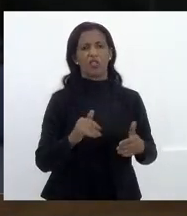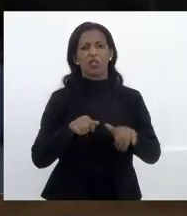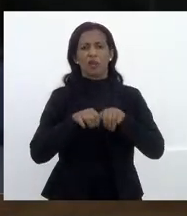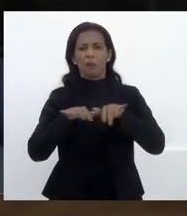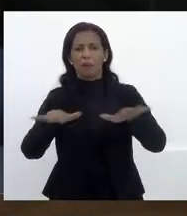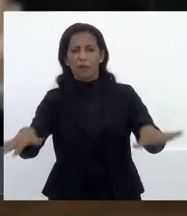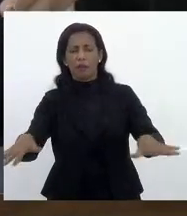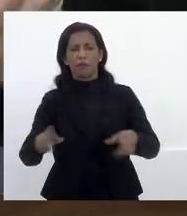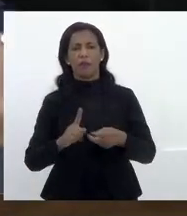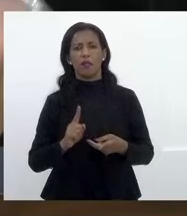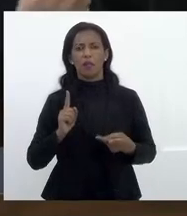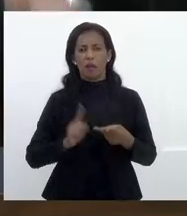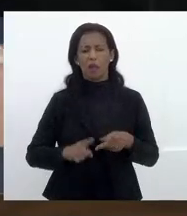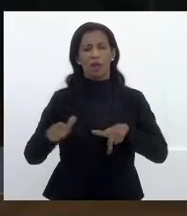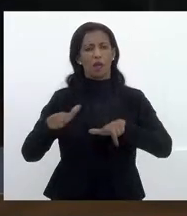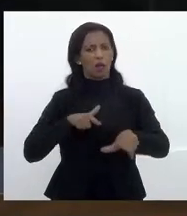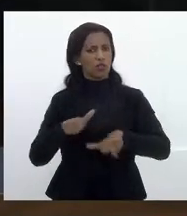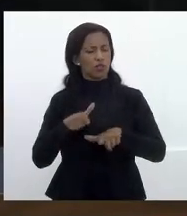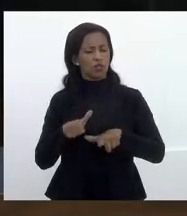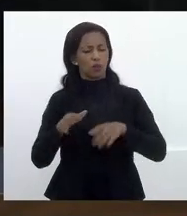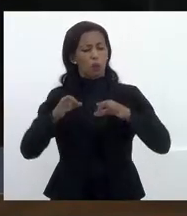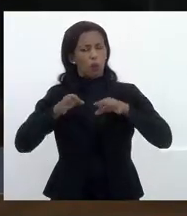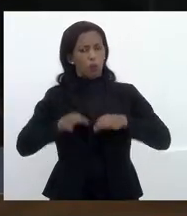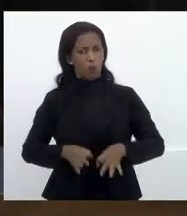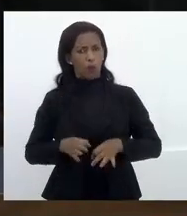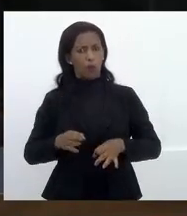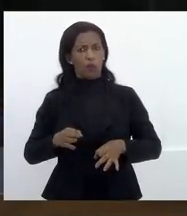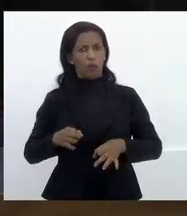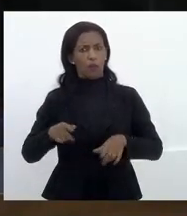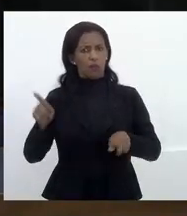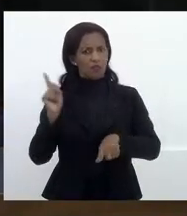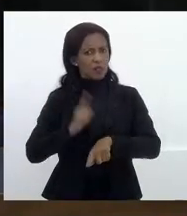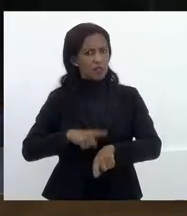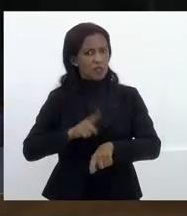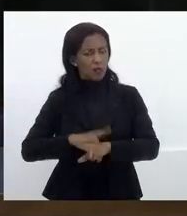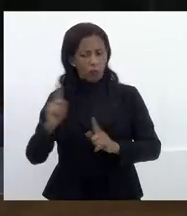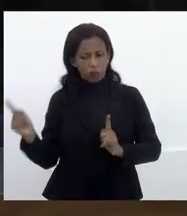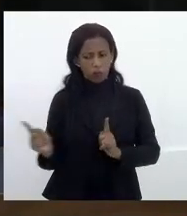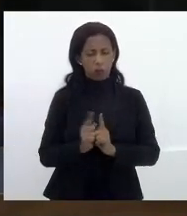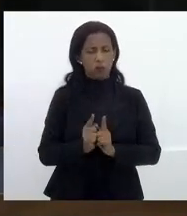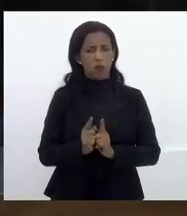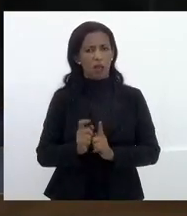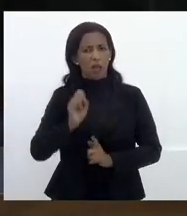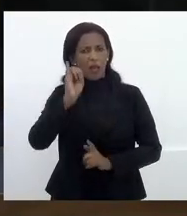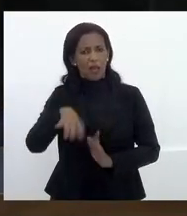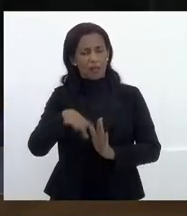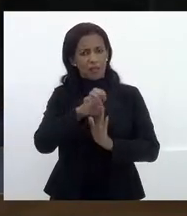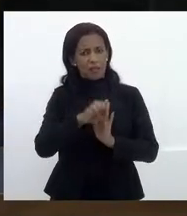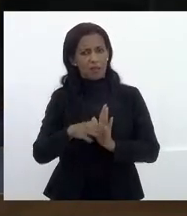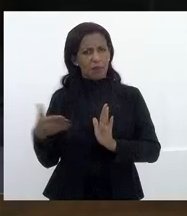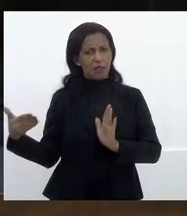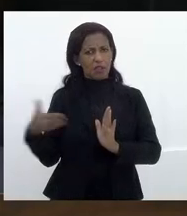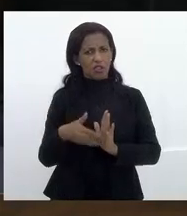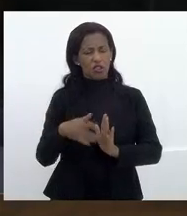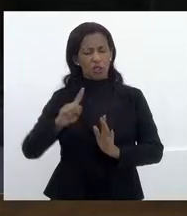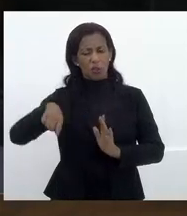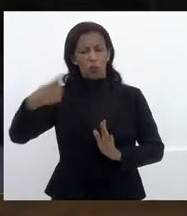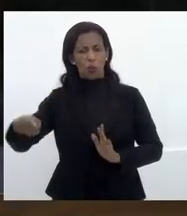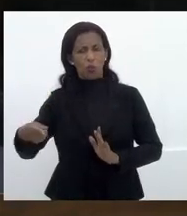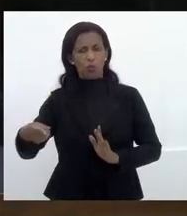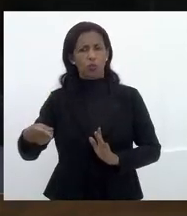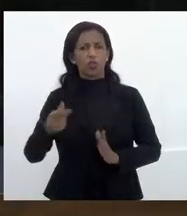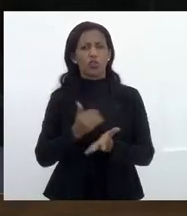período de pandemia a gente está trabalhando com afinco e realizando em tempo recorde assim que as emendas chegaram no dia